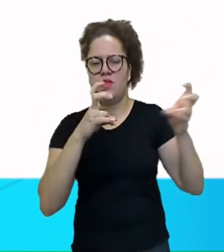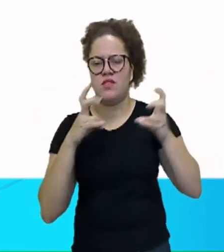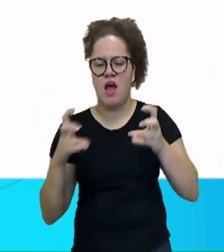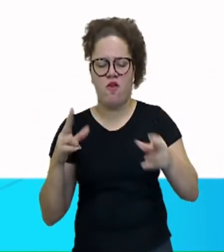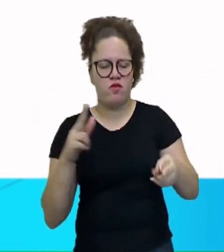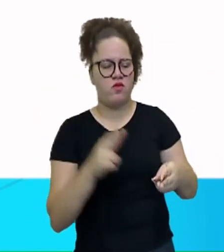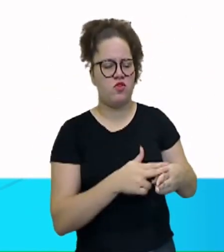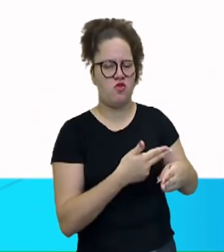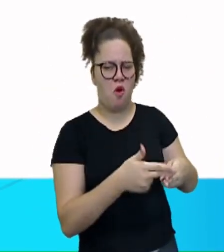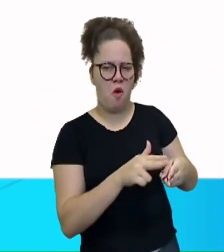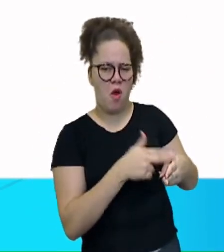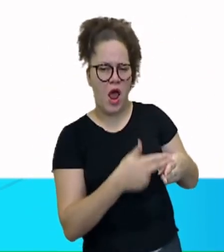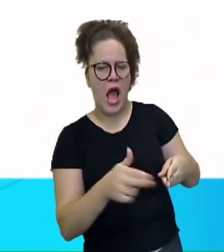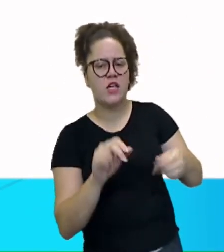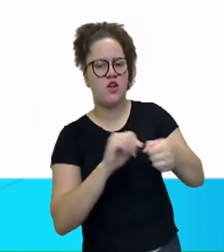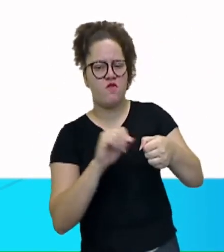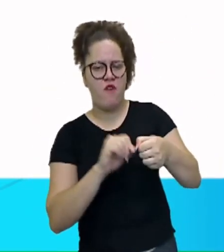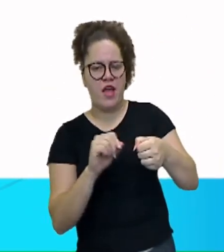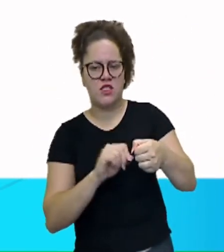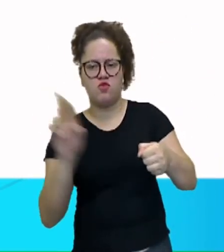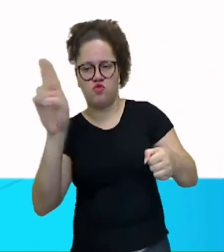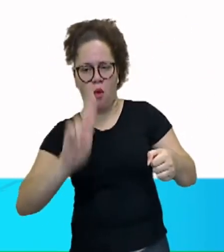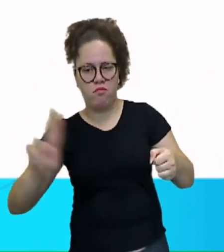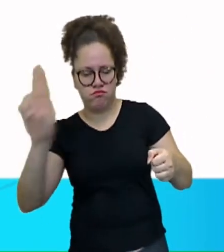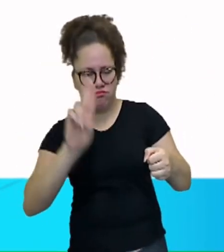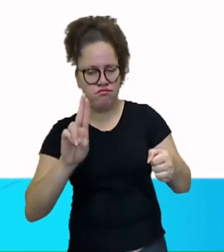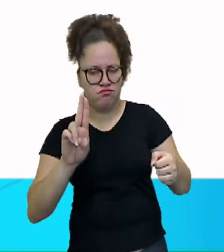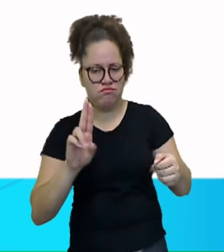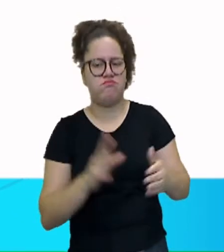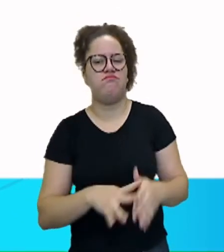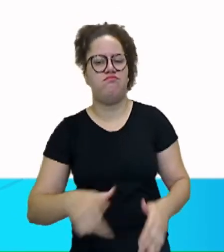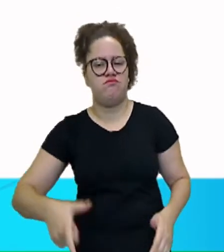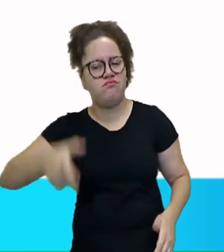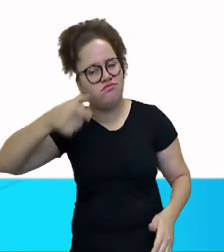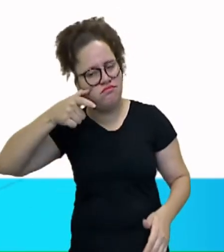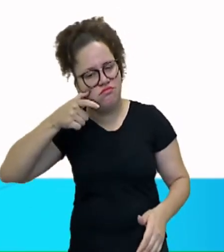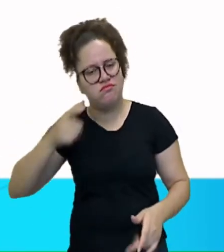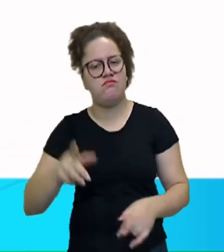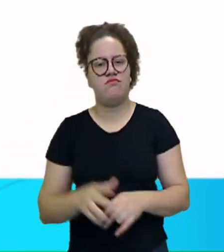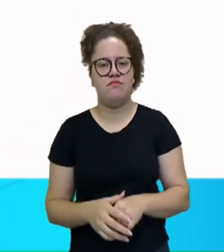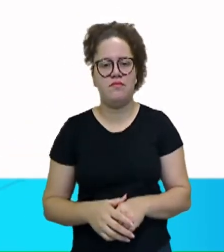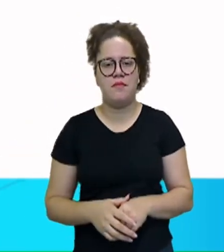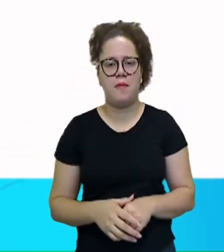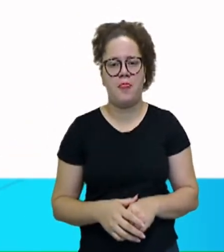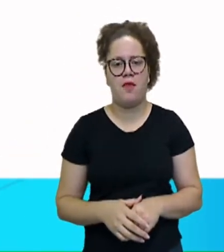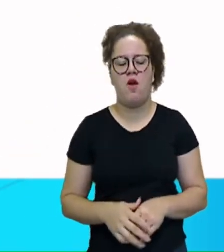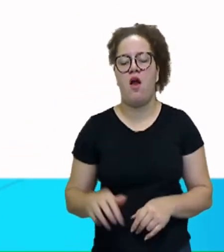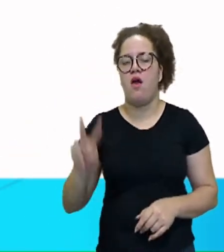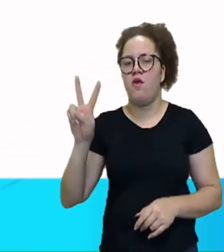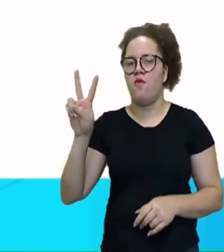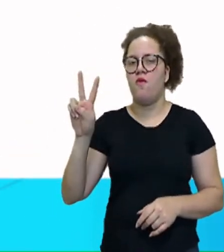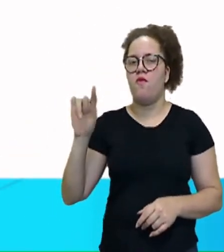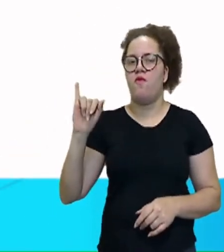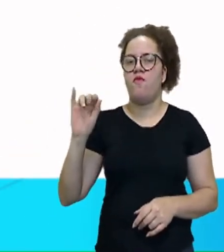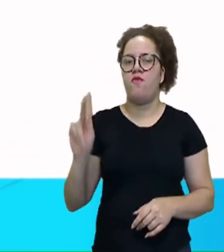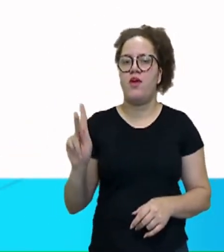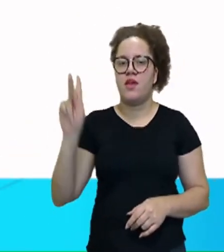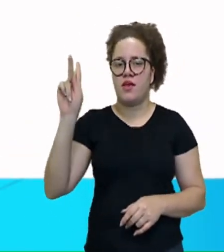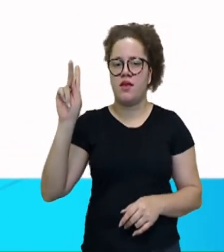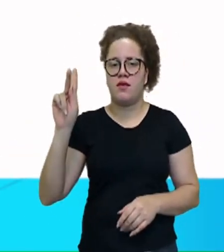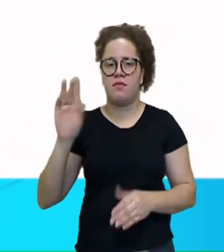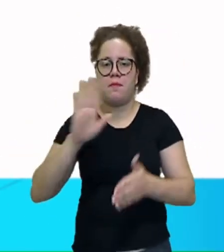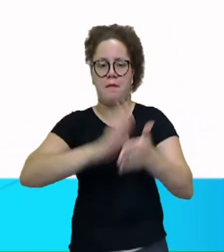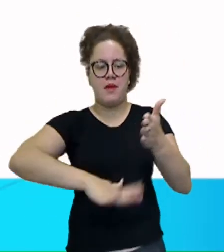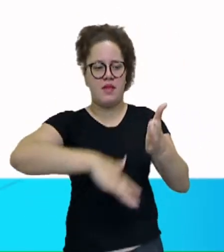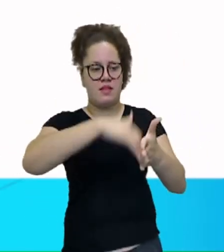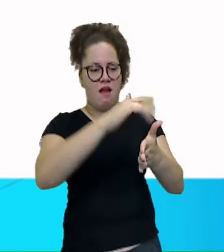desse autorretrato do Freud. Olha que interessante. Vic Muniz, ele pintava, vamos dizer